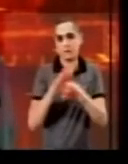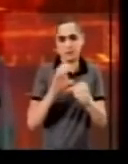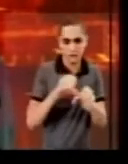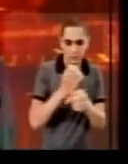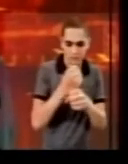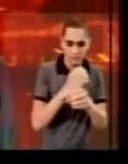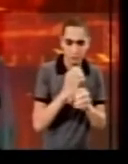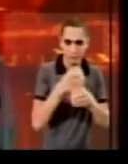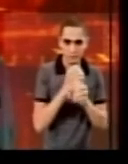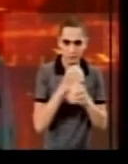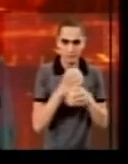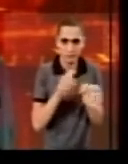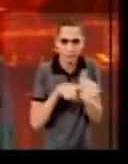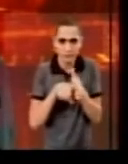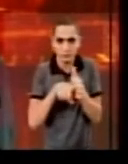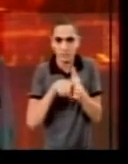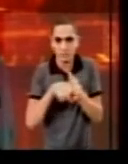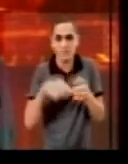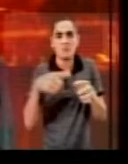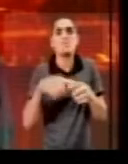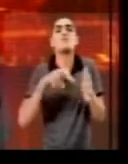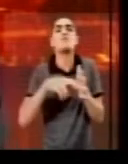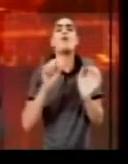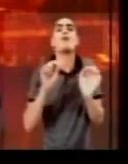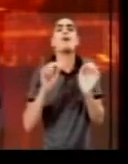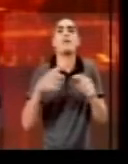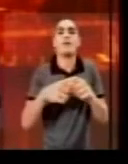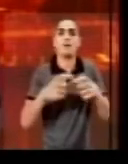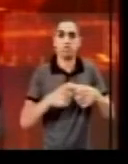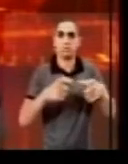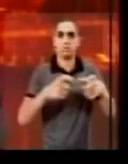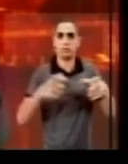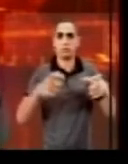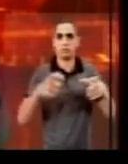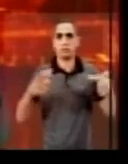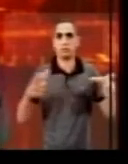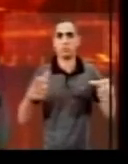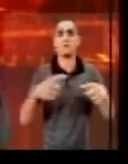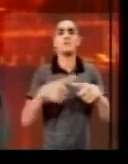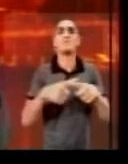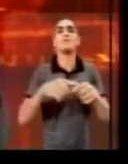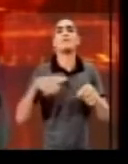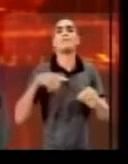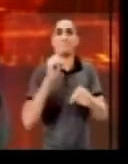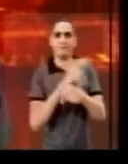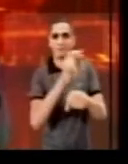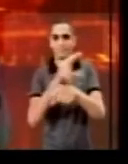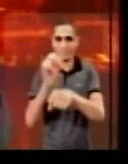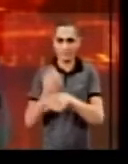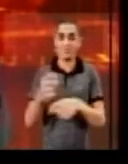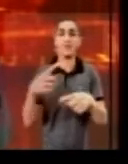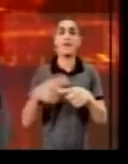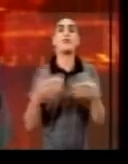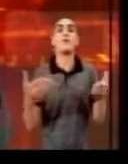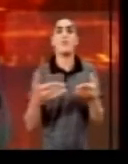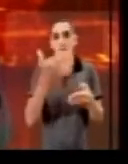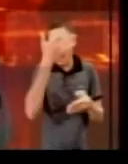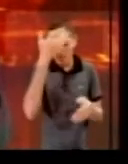a taxa de pessoas que procuram atendimento médico e que são